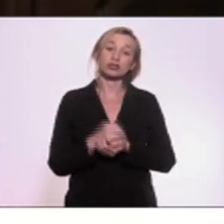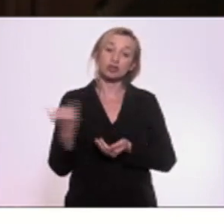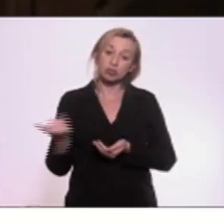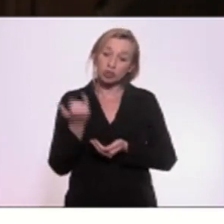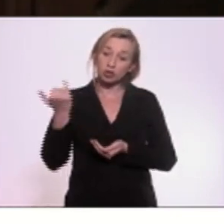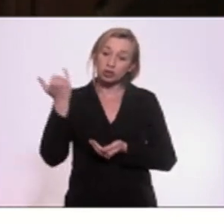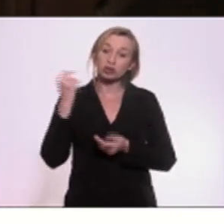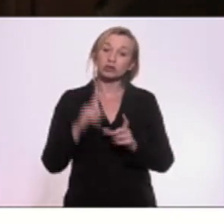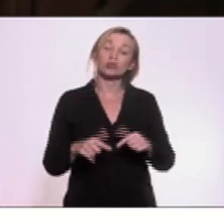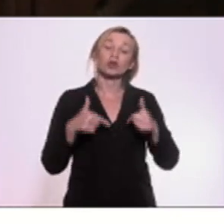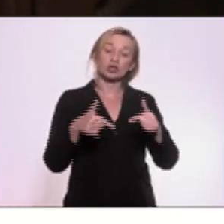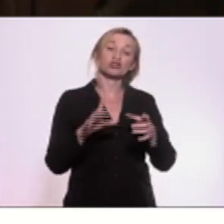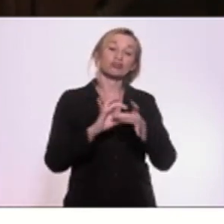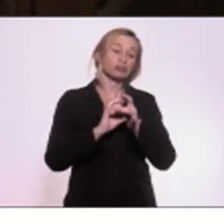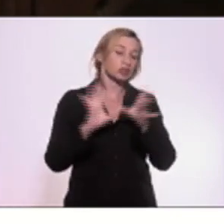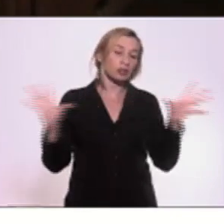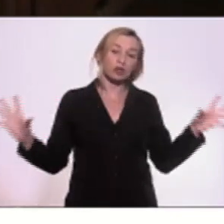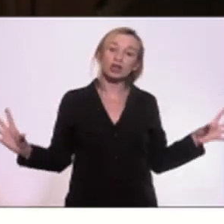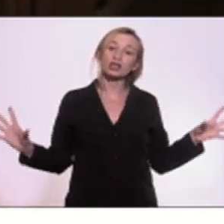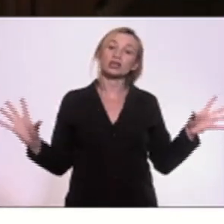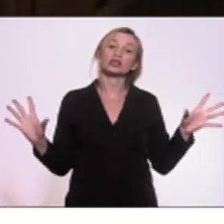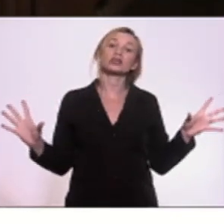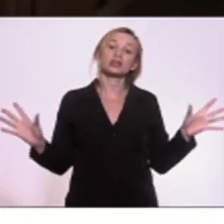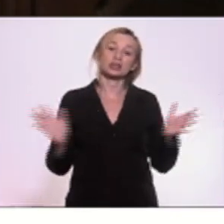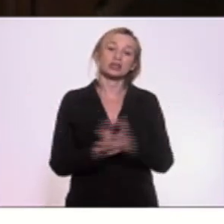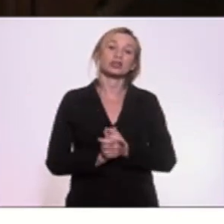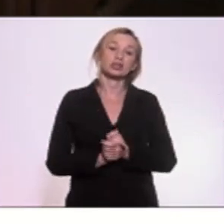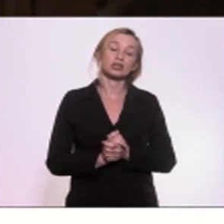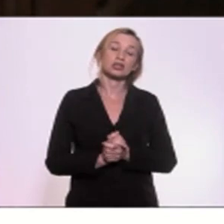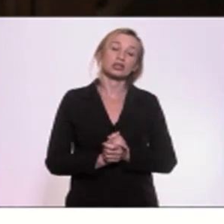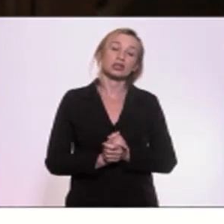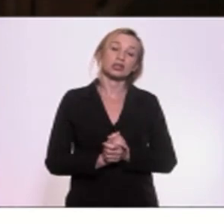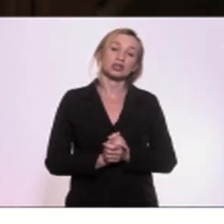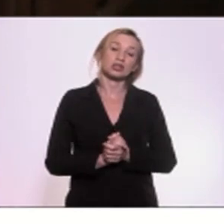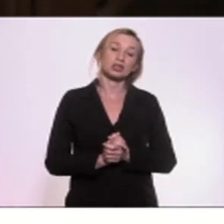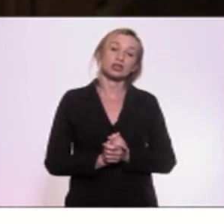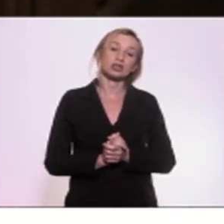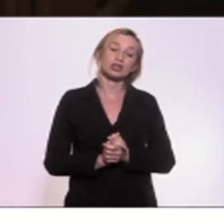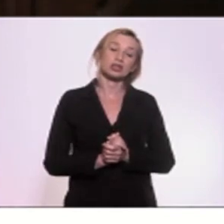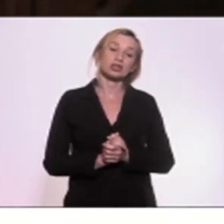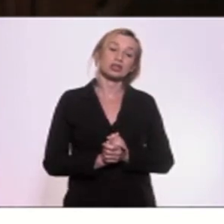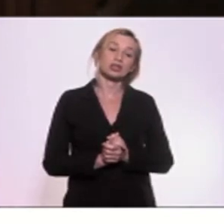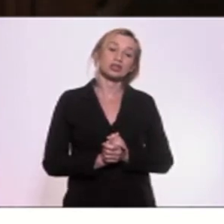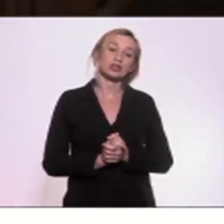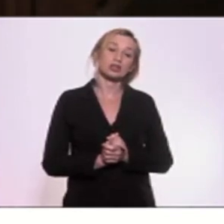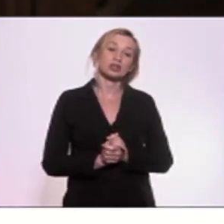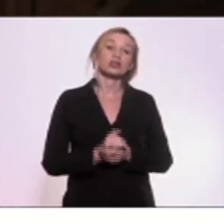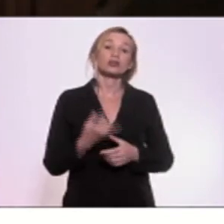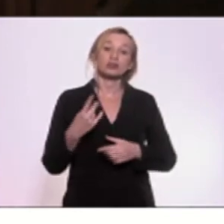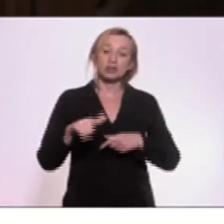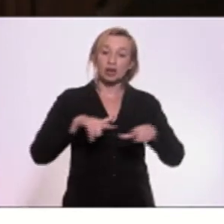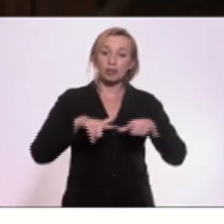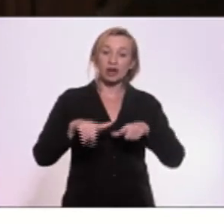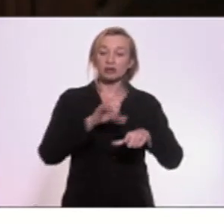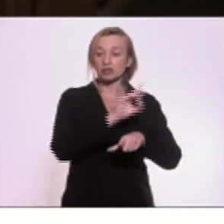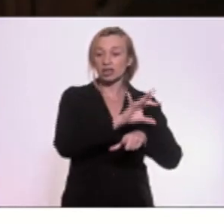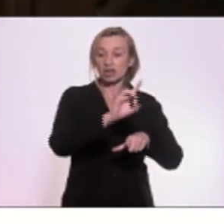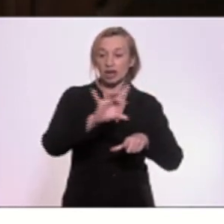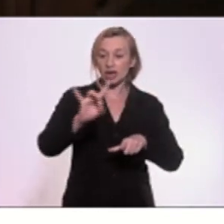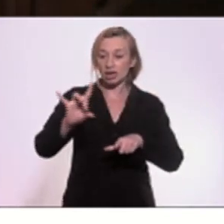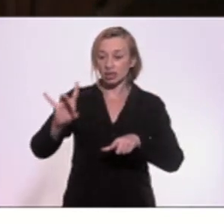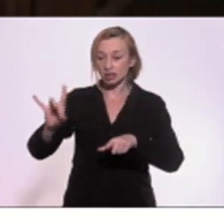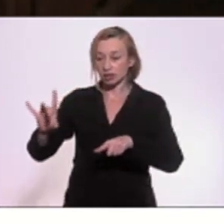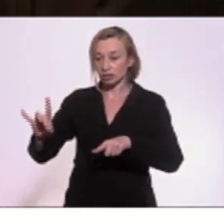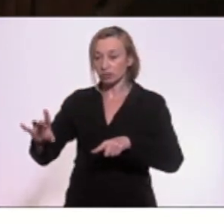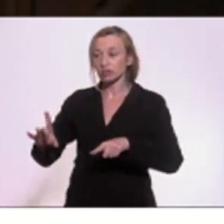para o funcionamento da democracia em torno da inviolabilidade, da imunidade dos mandatos, que são